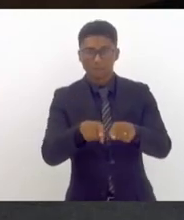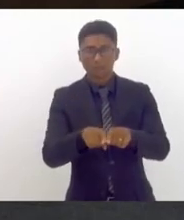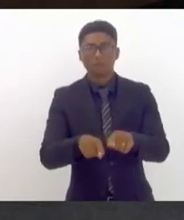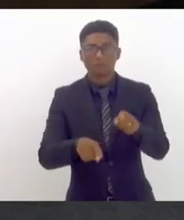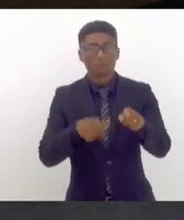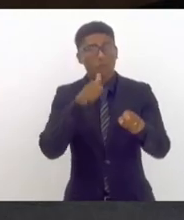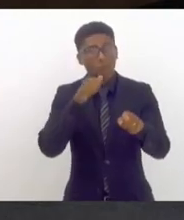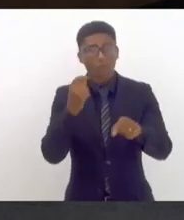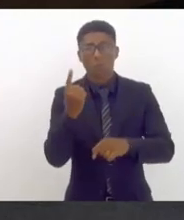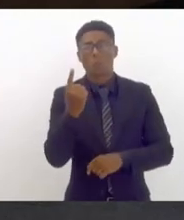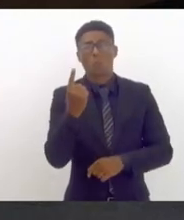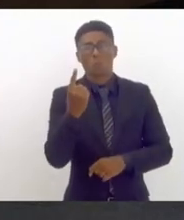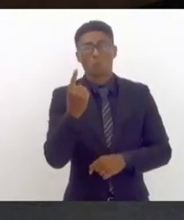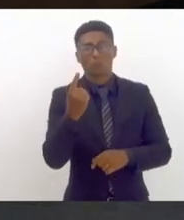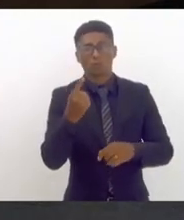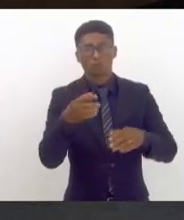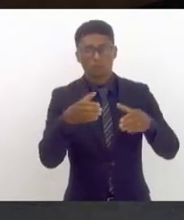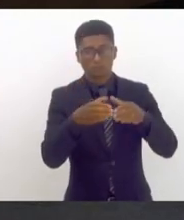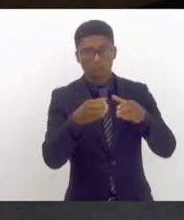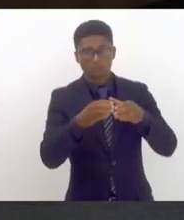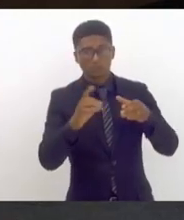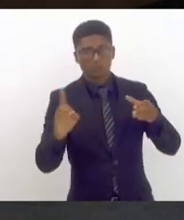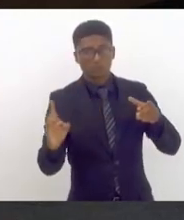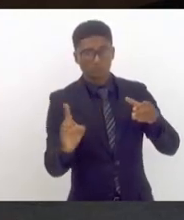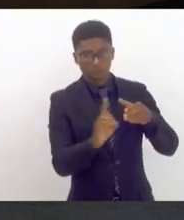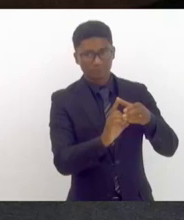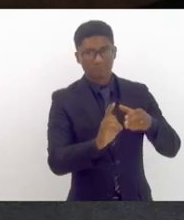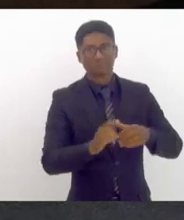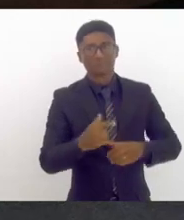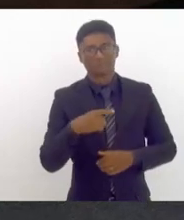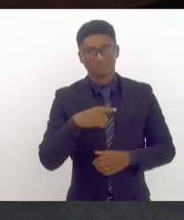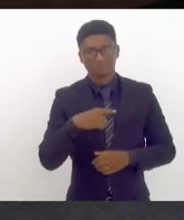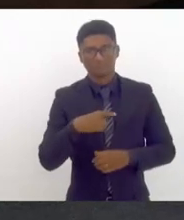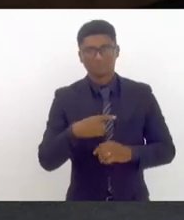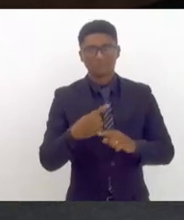única mulher dentro desse nosso bloco, abrilhantando o nosso bloco,